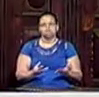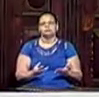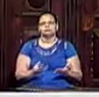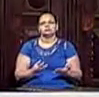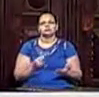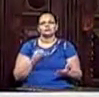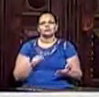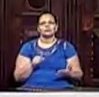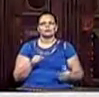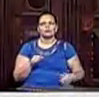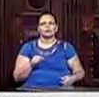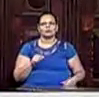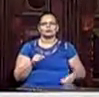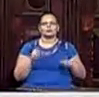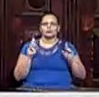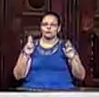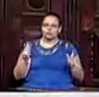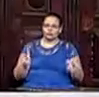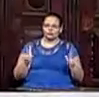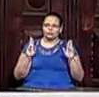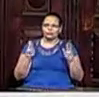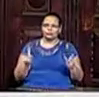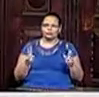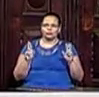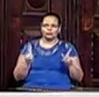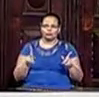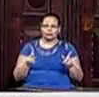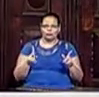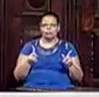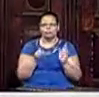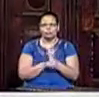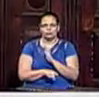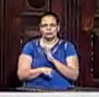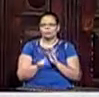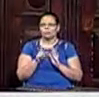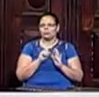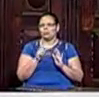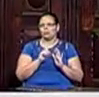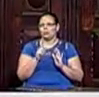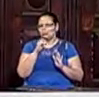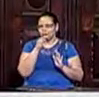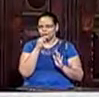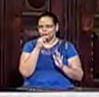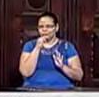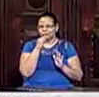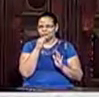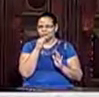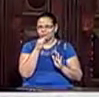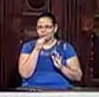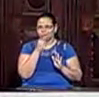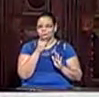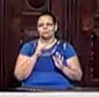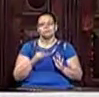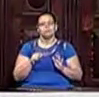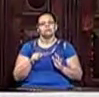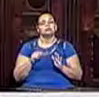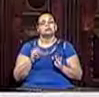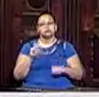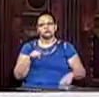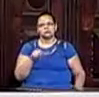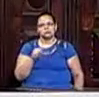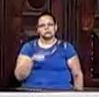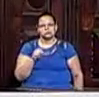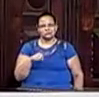é tributado de forma diferenciada, não na origem, não na produção, mas sim